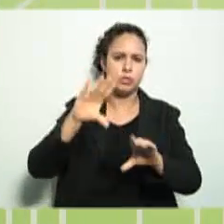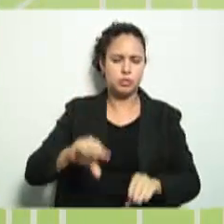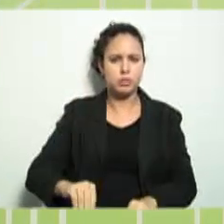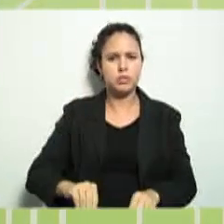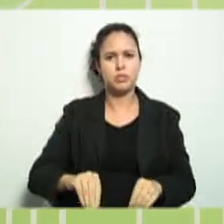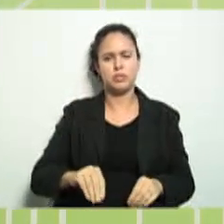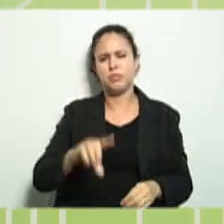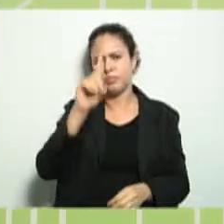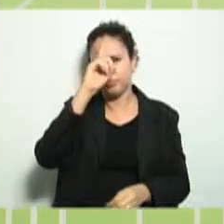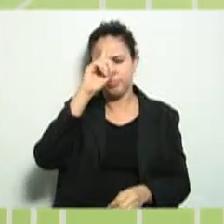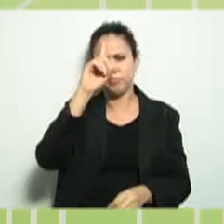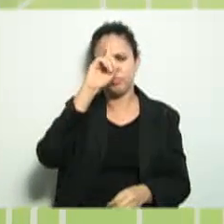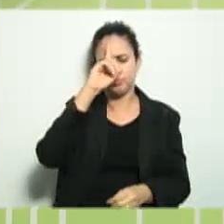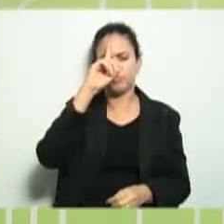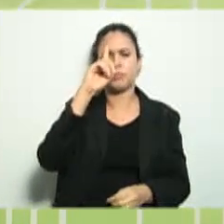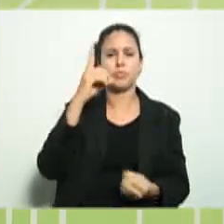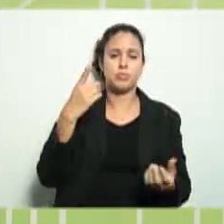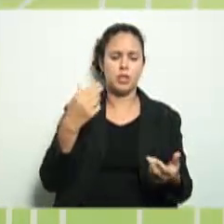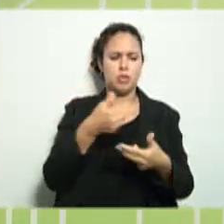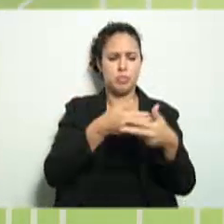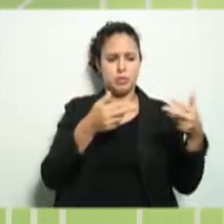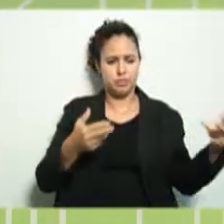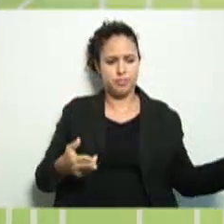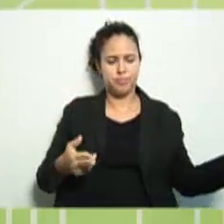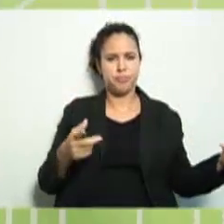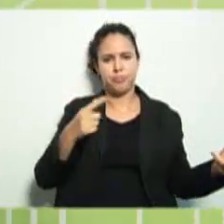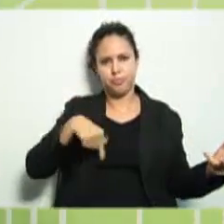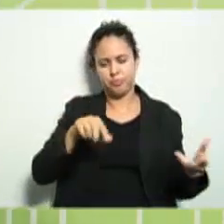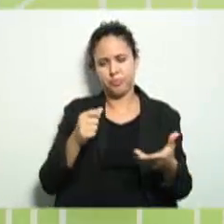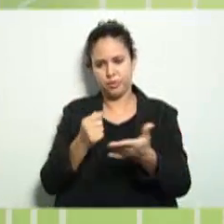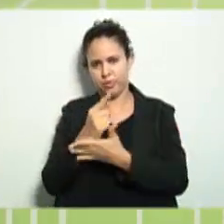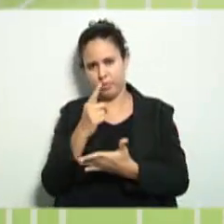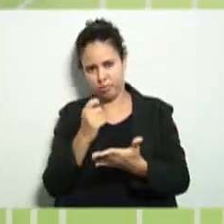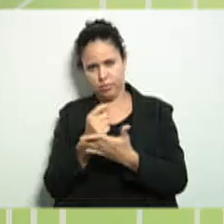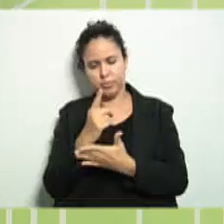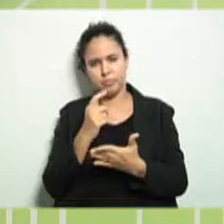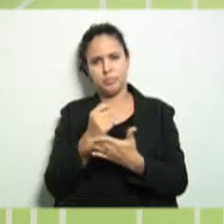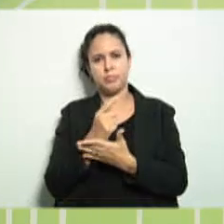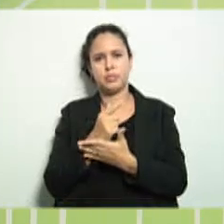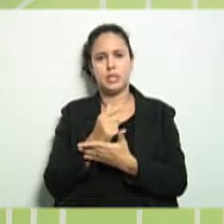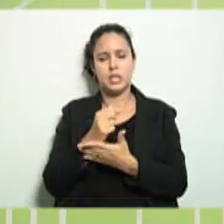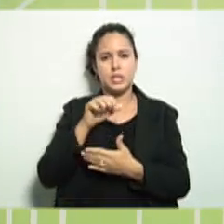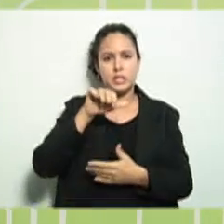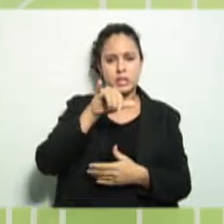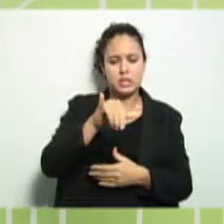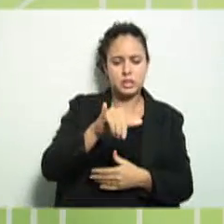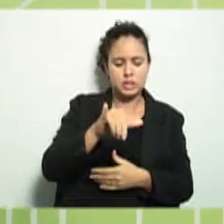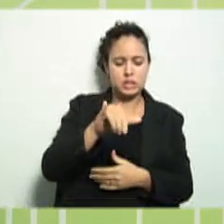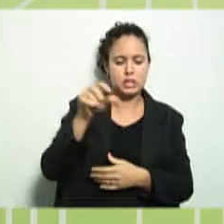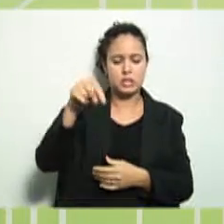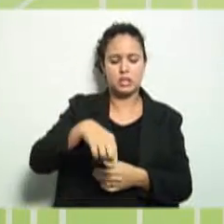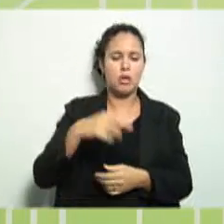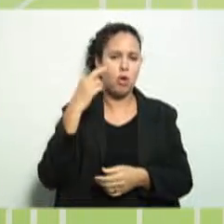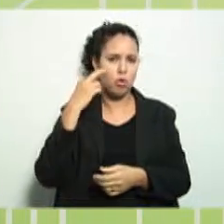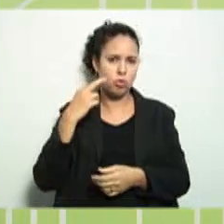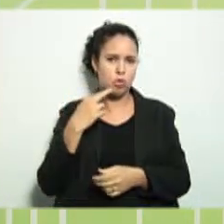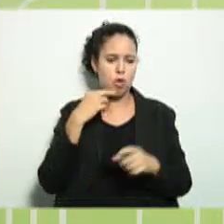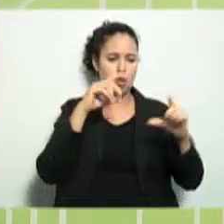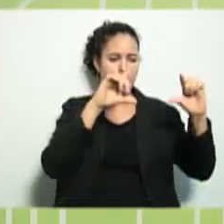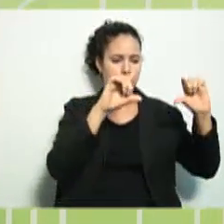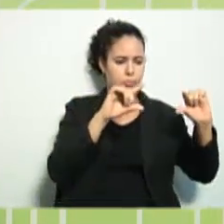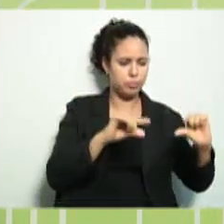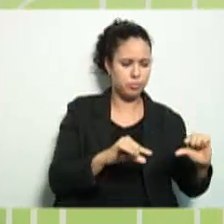Então, se essa produção dos anos 90 até 2014 ela caiu, aí você pensa, será